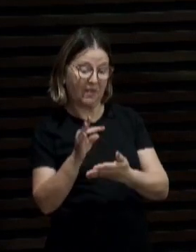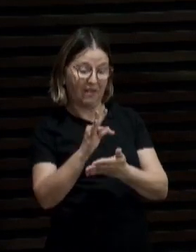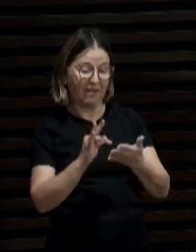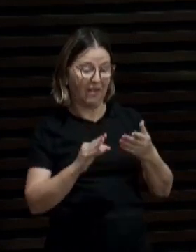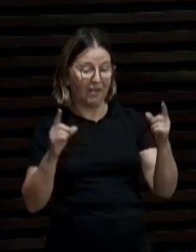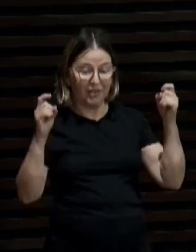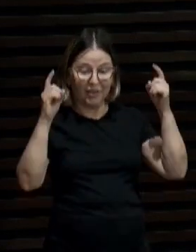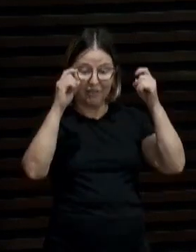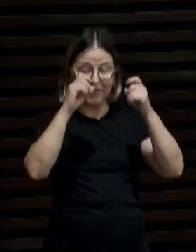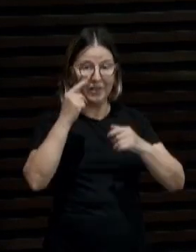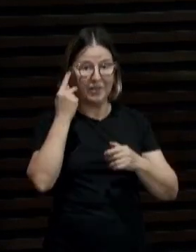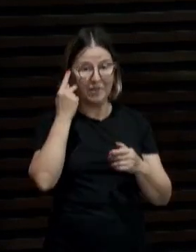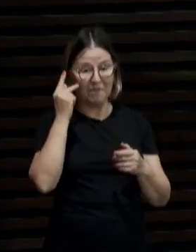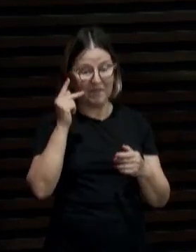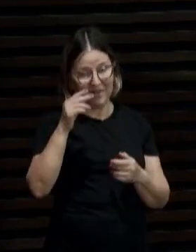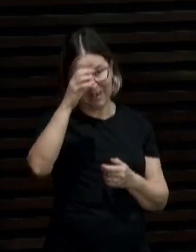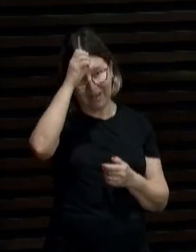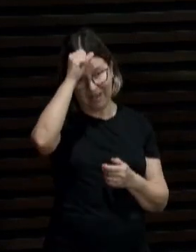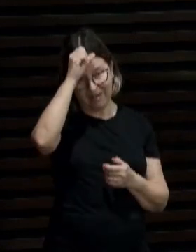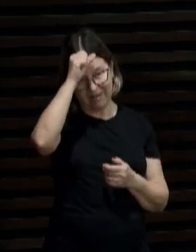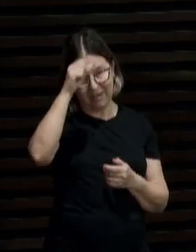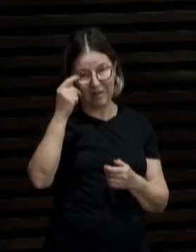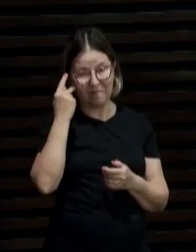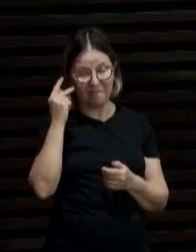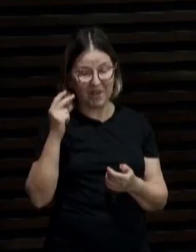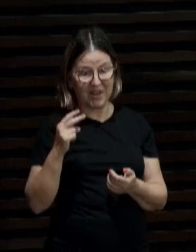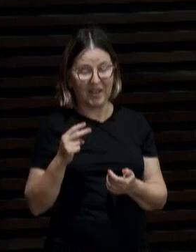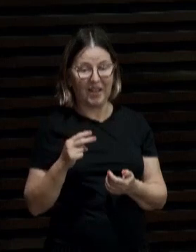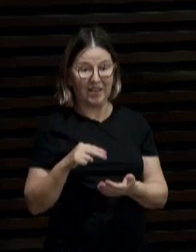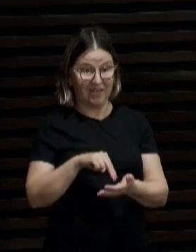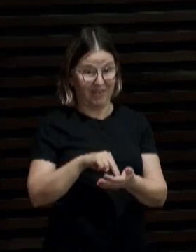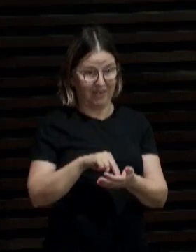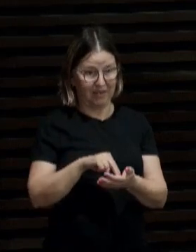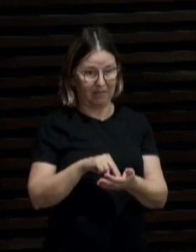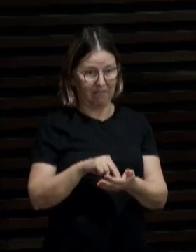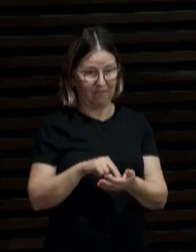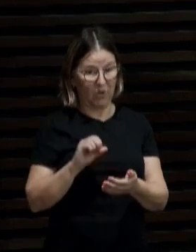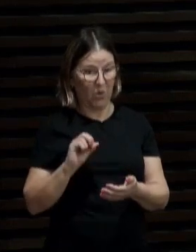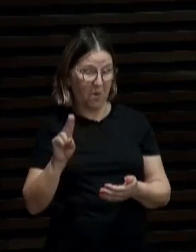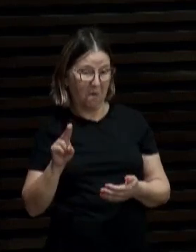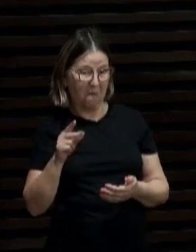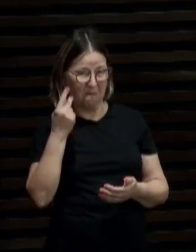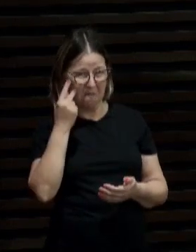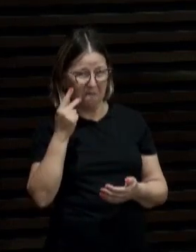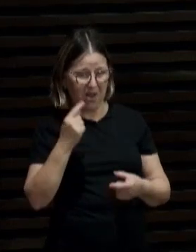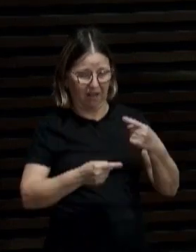poder aprender para edificação pessoal, ou então para poder ficar debatendo e ganhando debate.